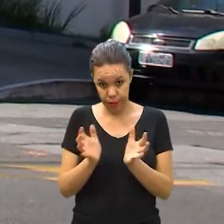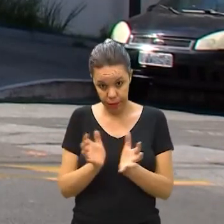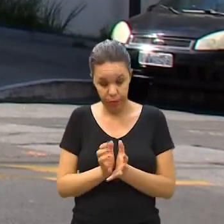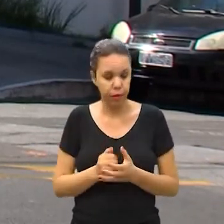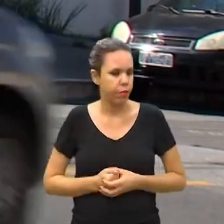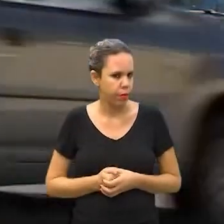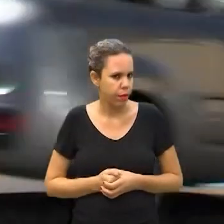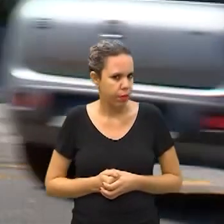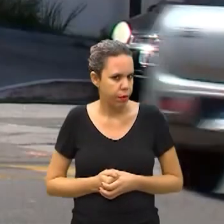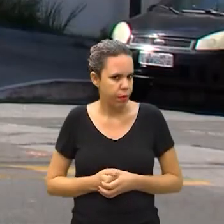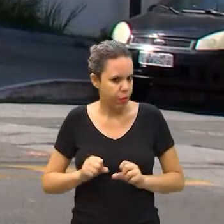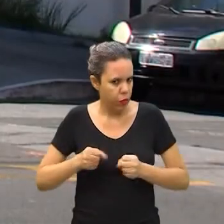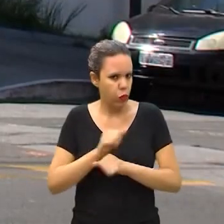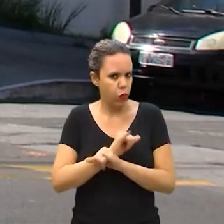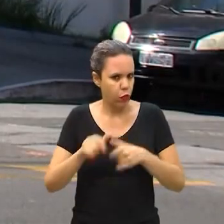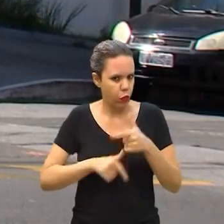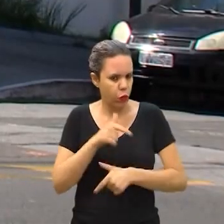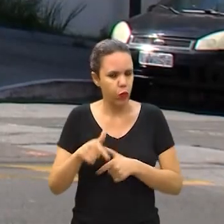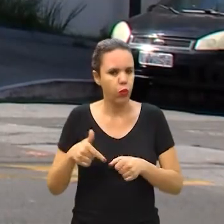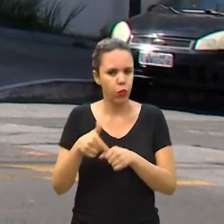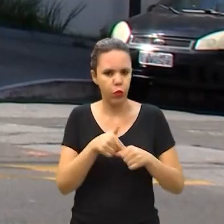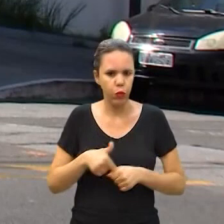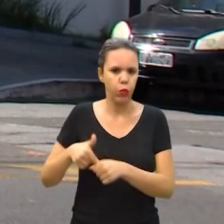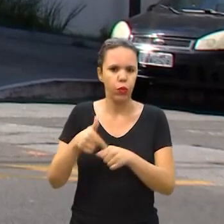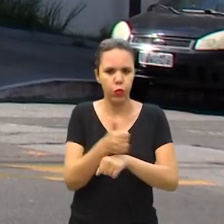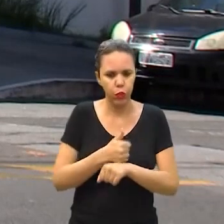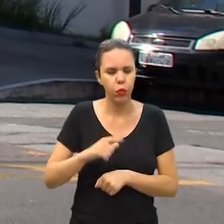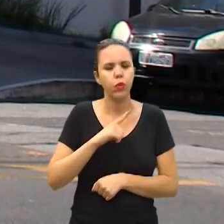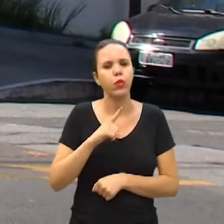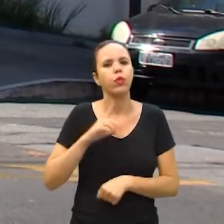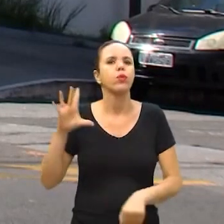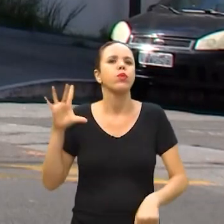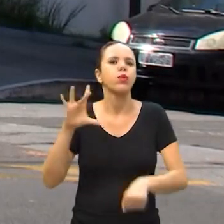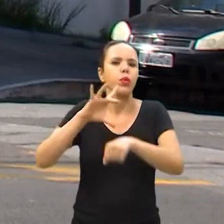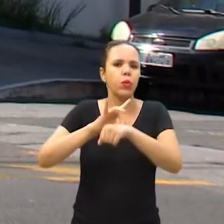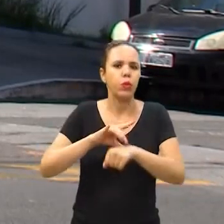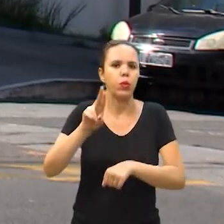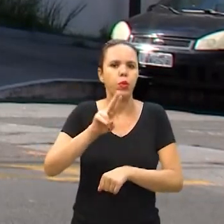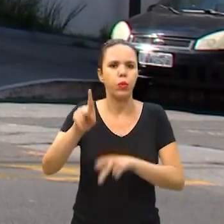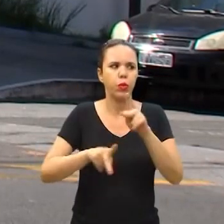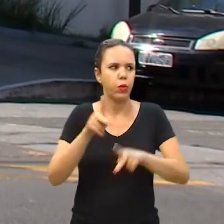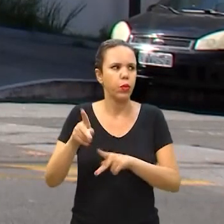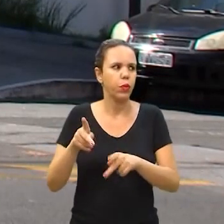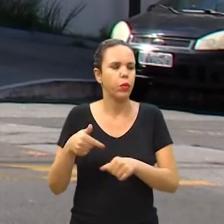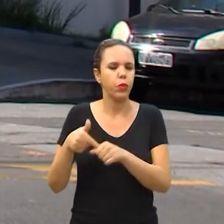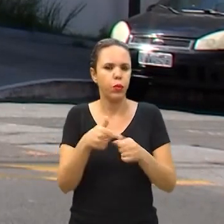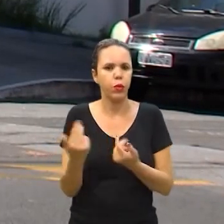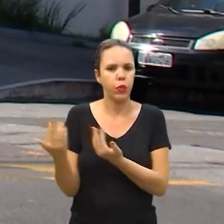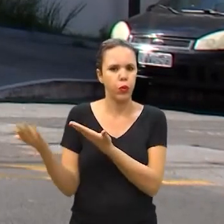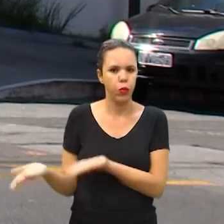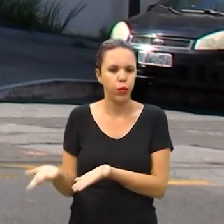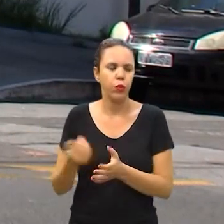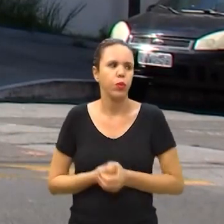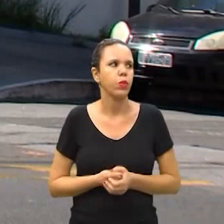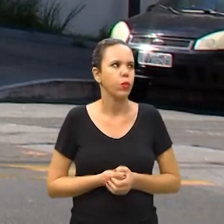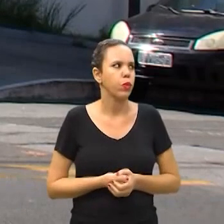da Frente Parlamentar, reforça que o trabalho dos frentistas garante a segurança dos usuários de postos